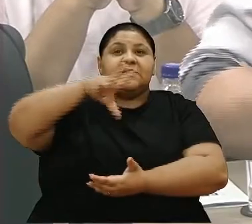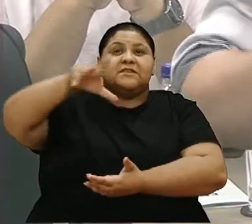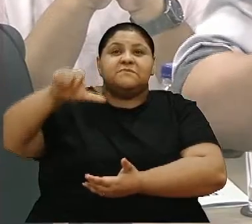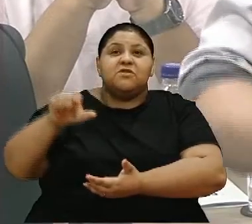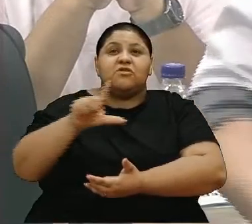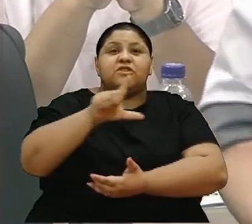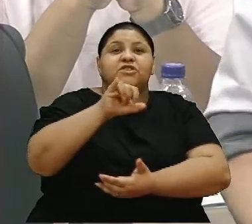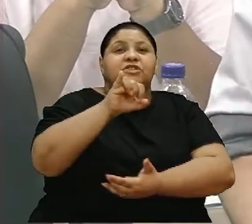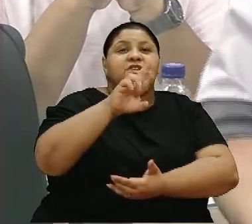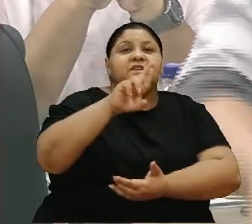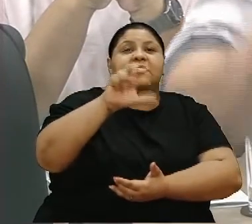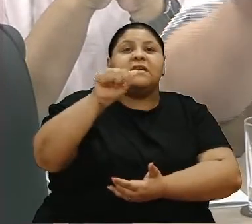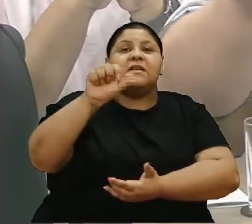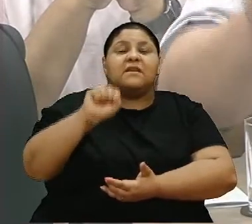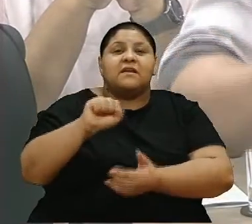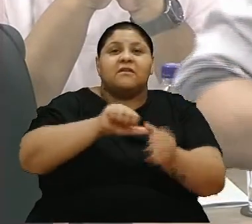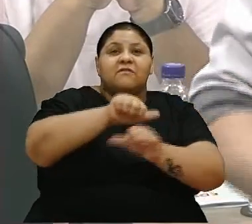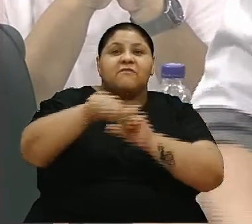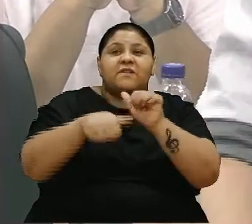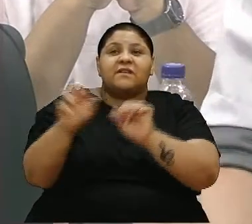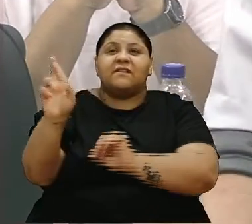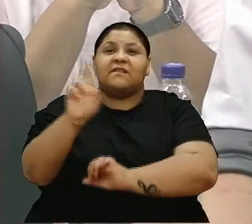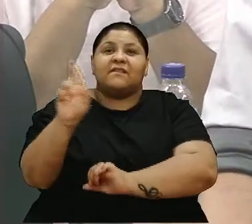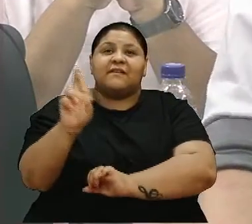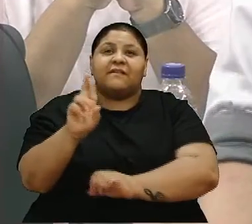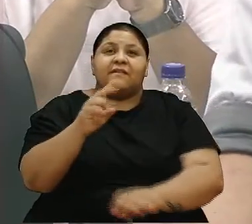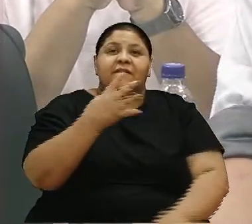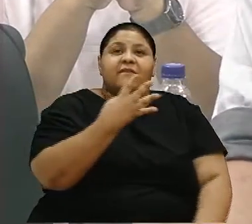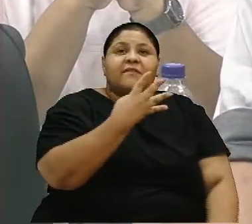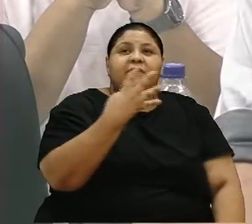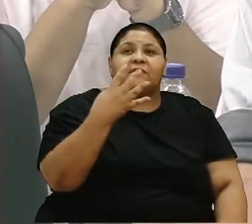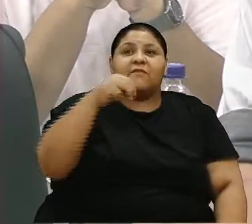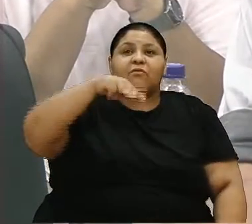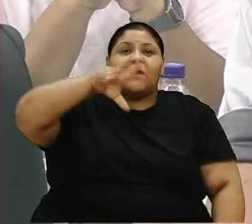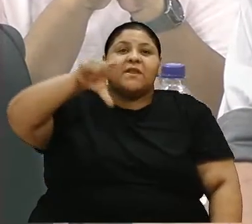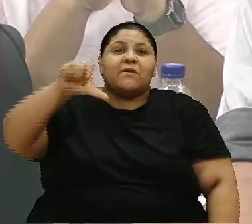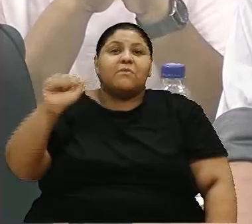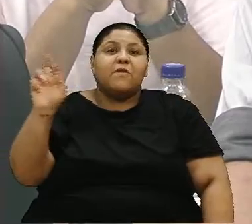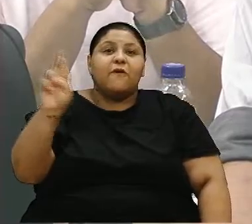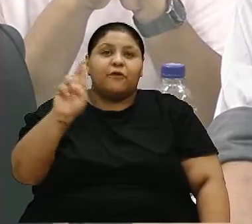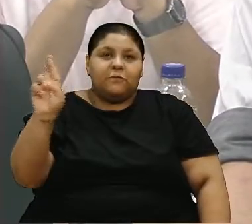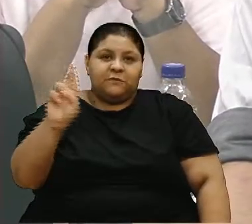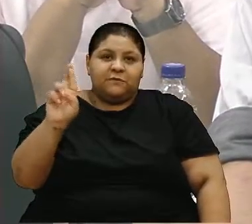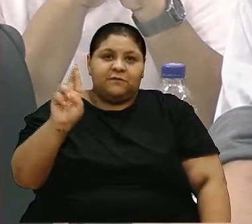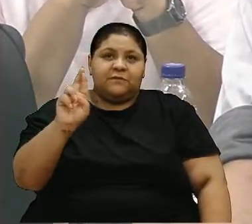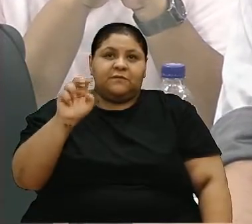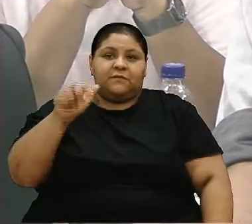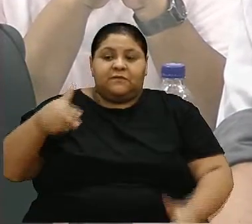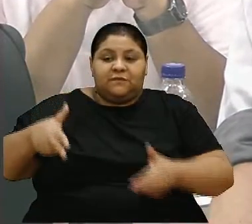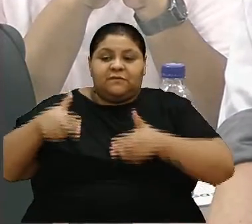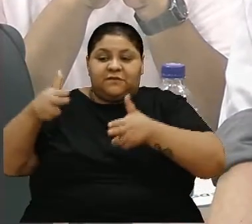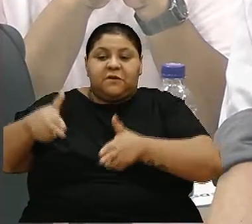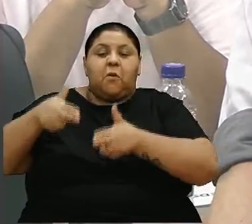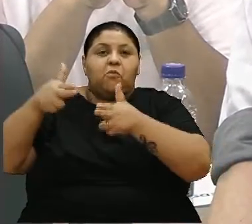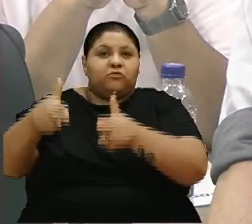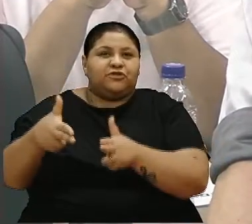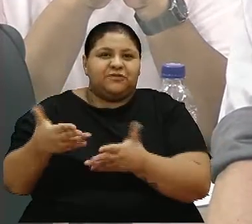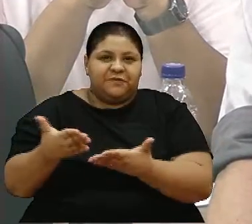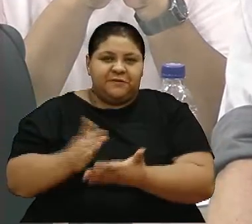libras. Atualizado para reais, vereador, são 44 milhões de reais essa locomotiva e esse trem.